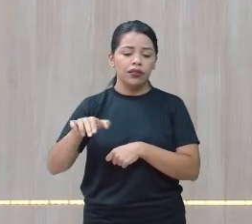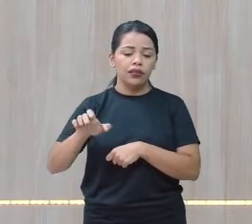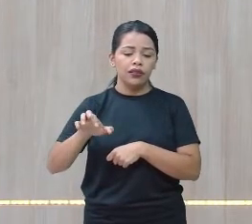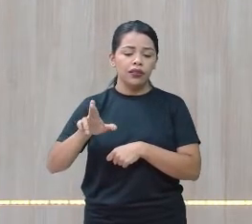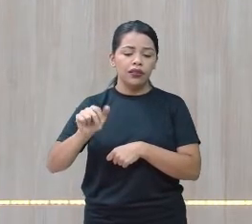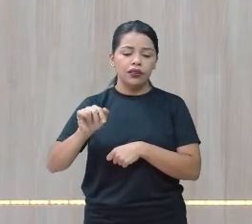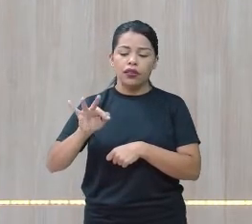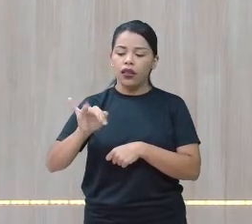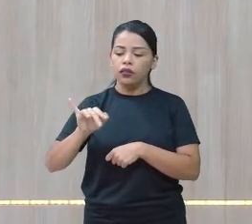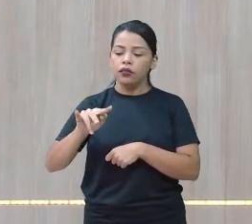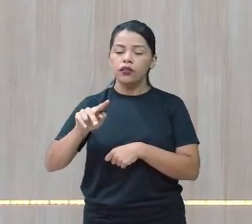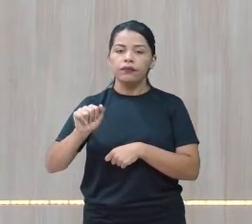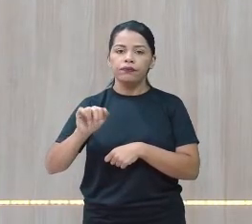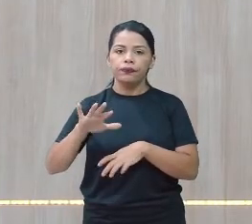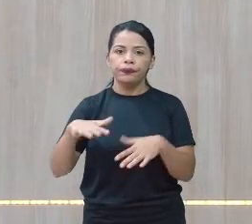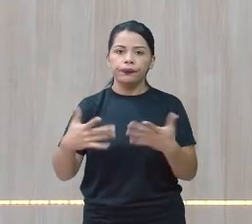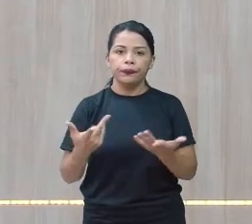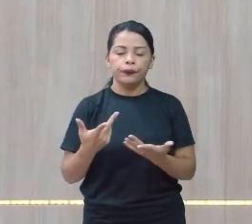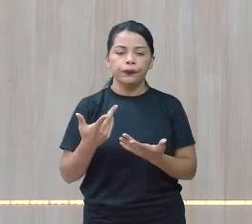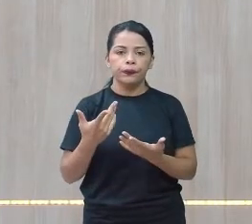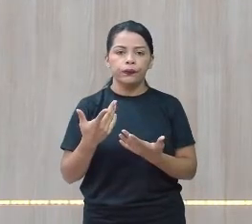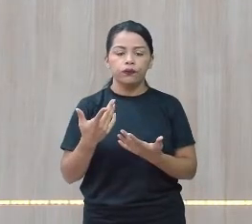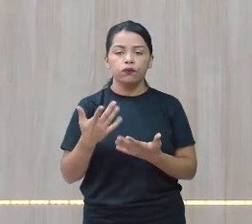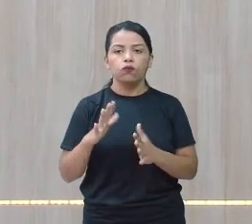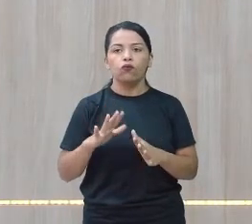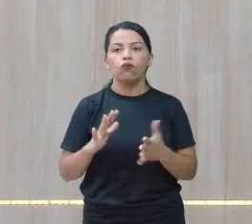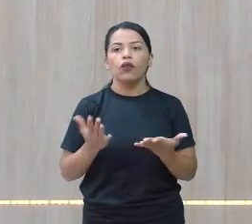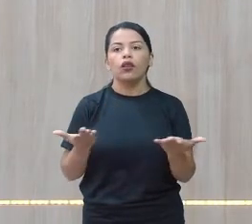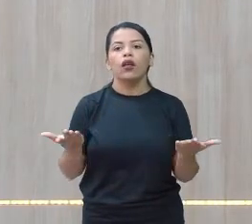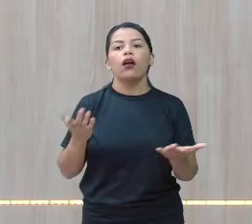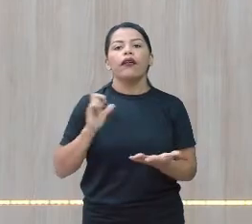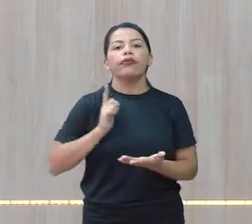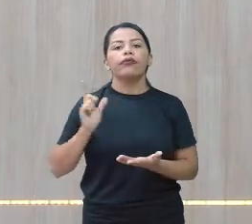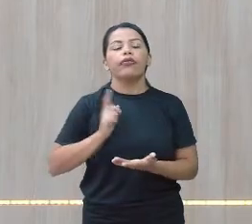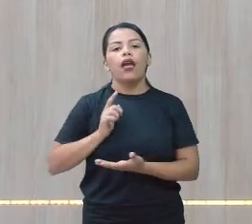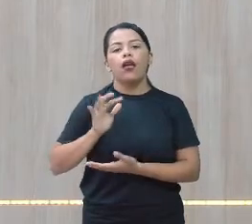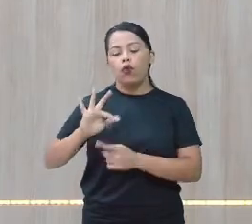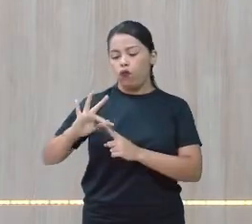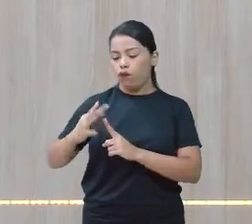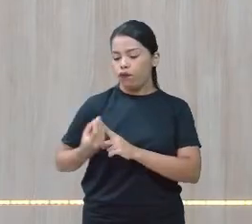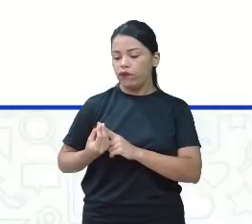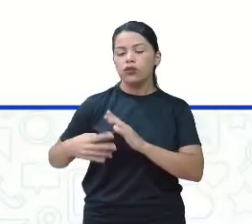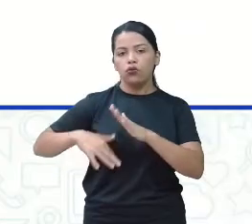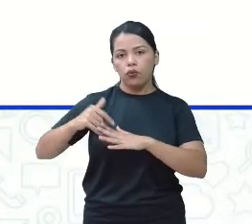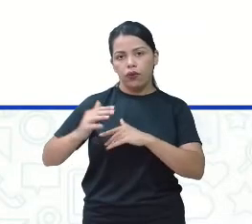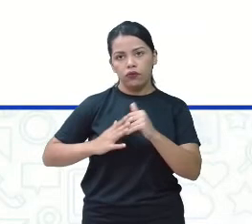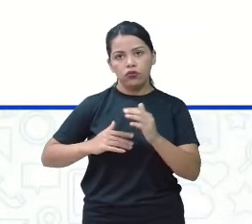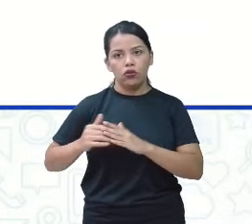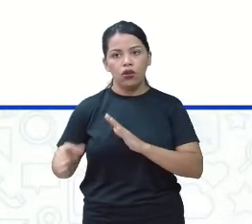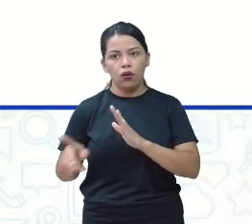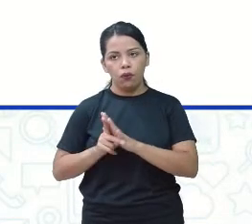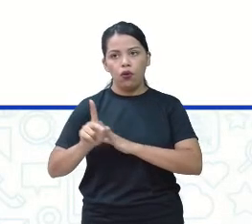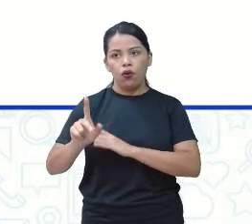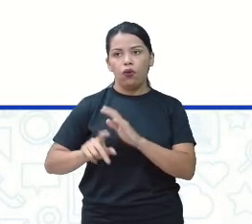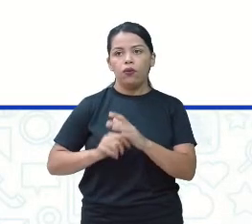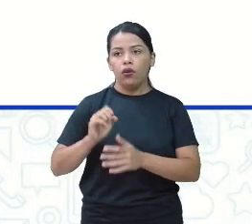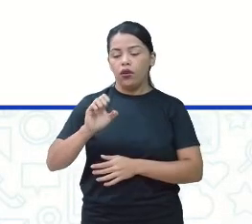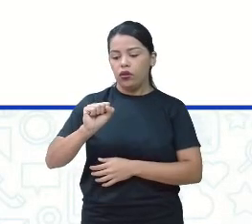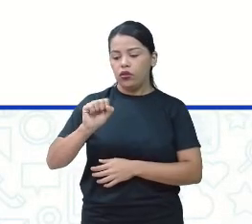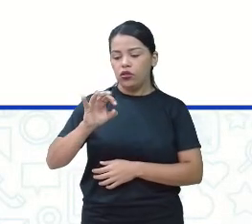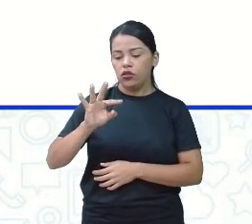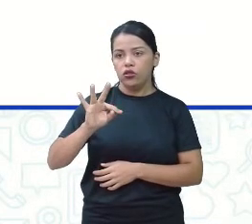físico muito, muito importante para o nosso século, né? É a questão aí de Stephen Hawking, que foi,